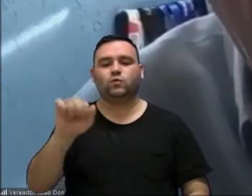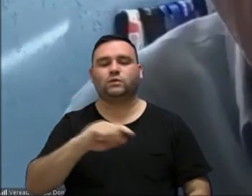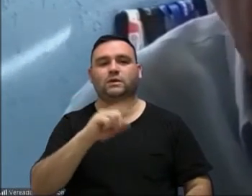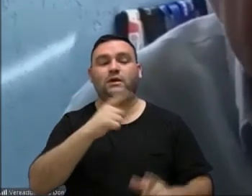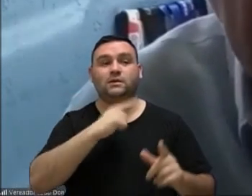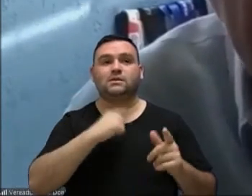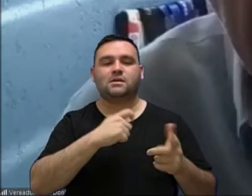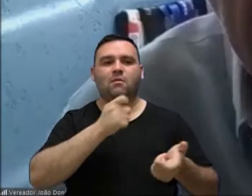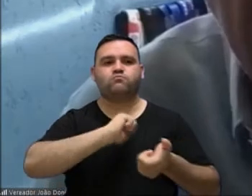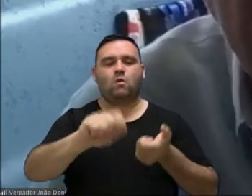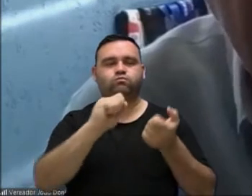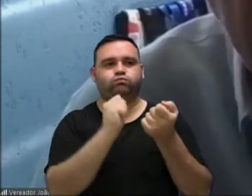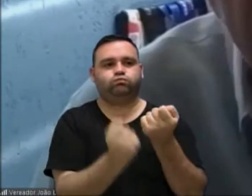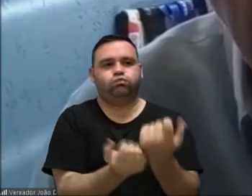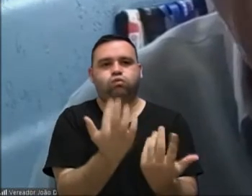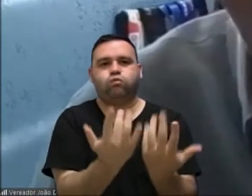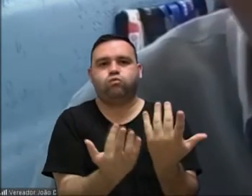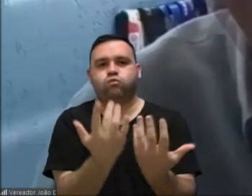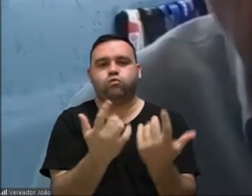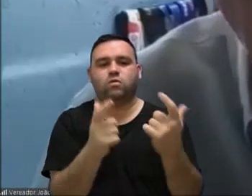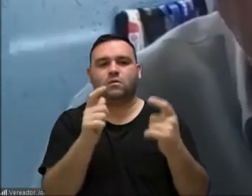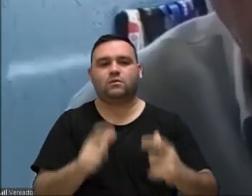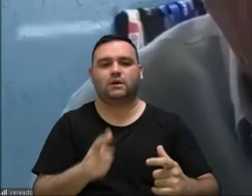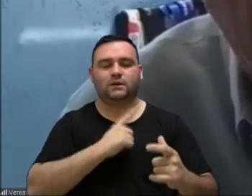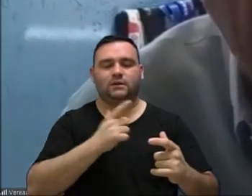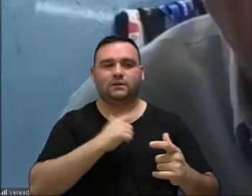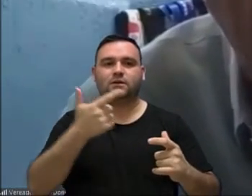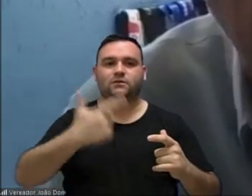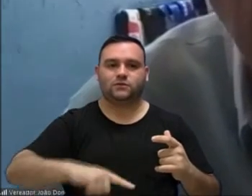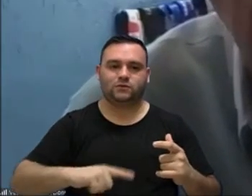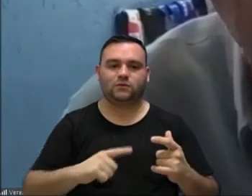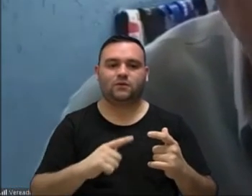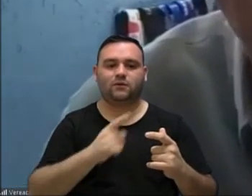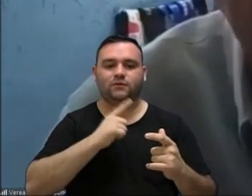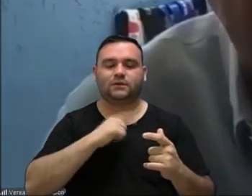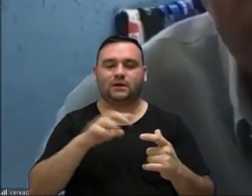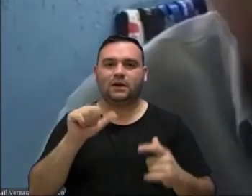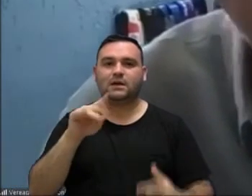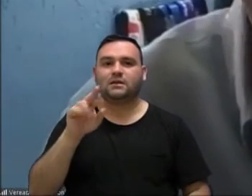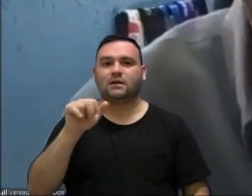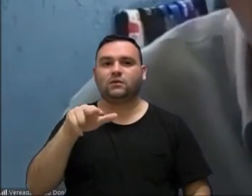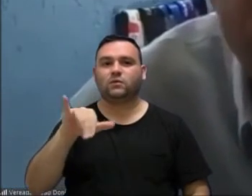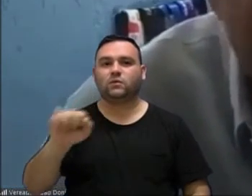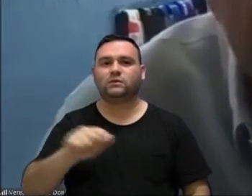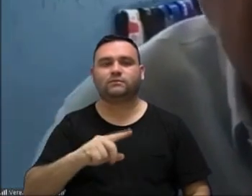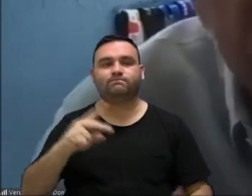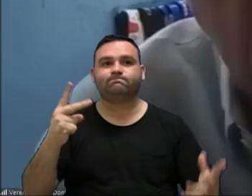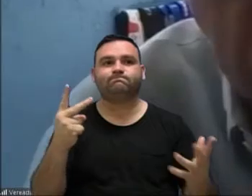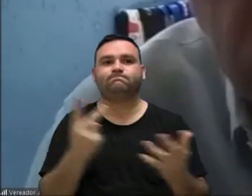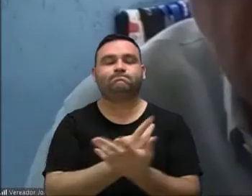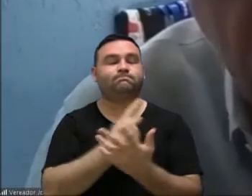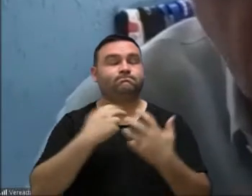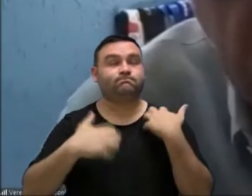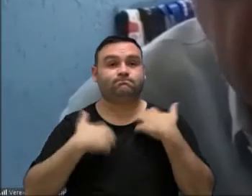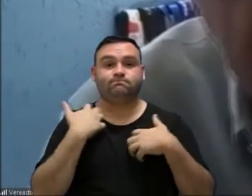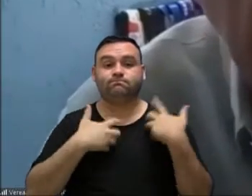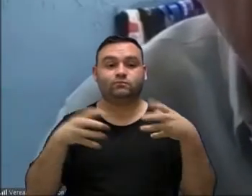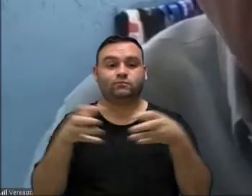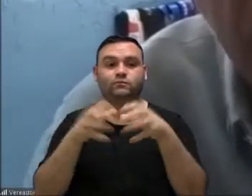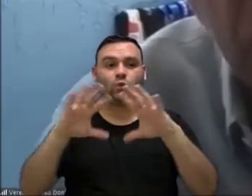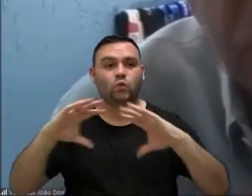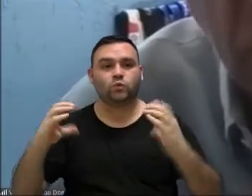botaram o fogo na carcaça de novo lá no ato do Saturnia isso gerou um estresse violento com a